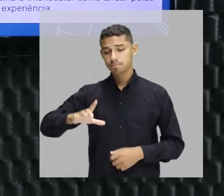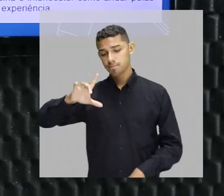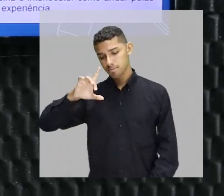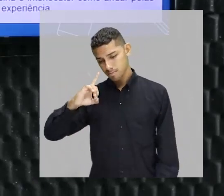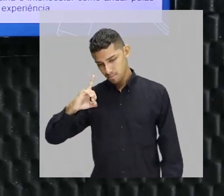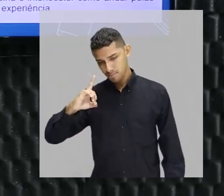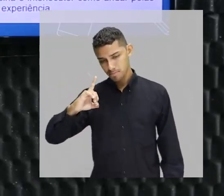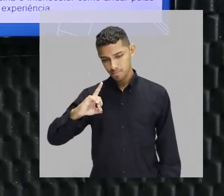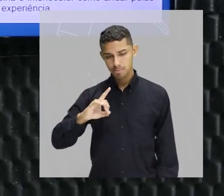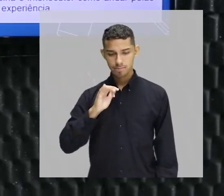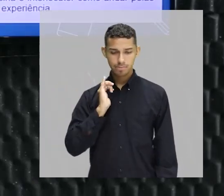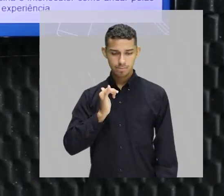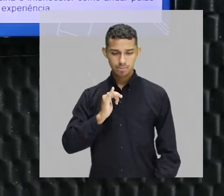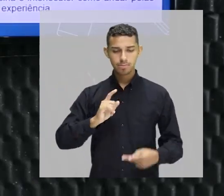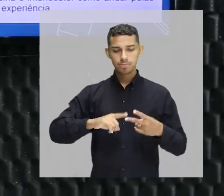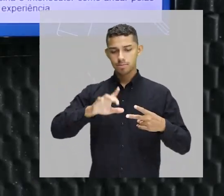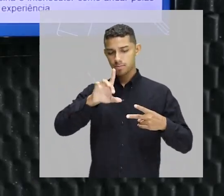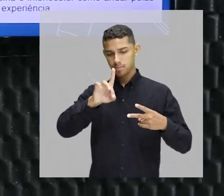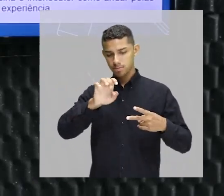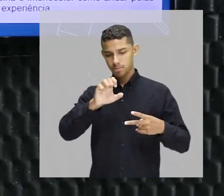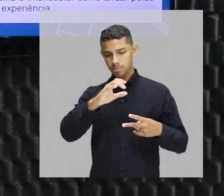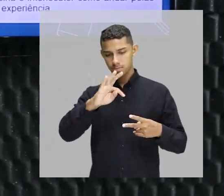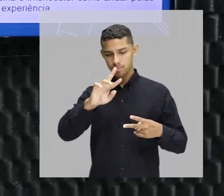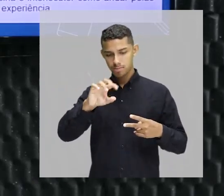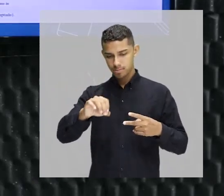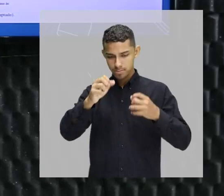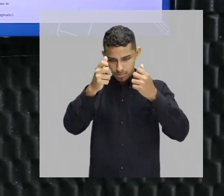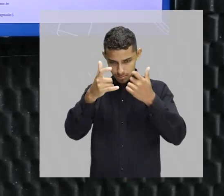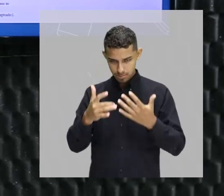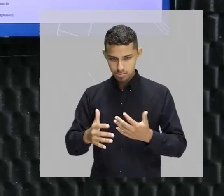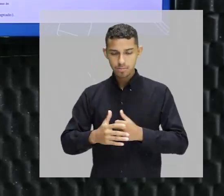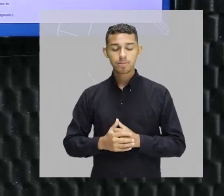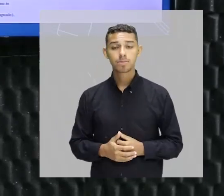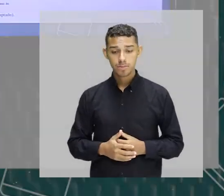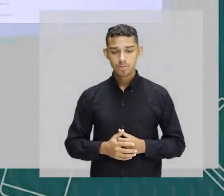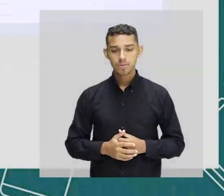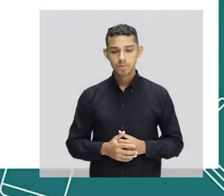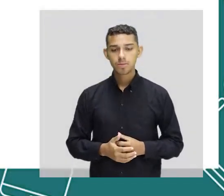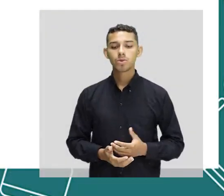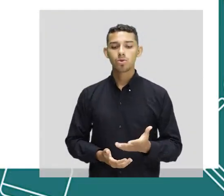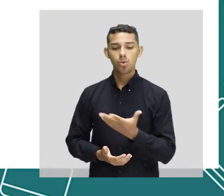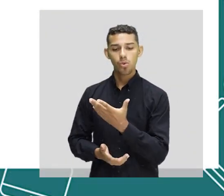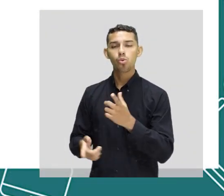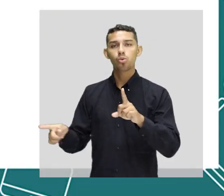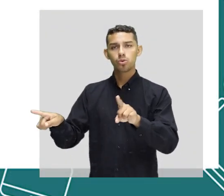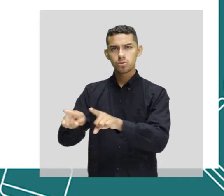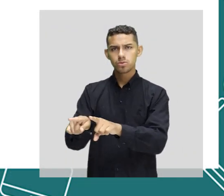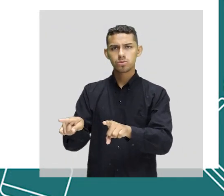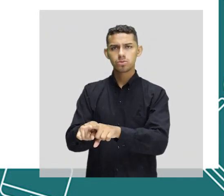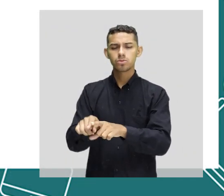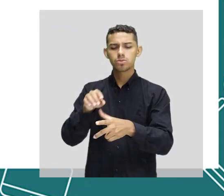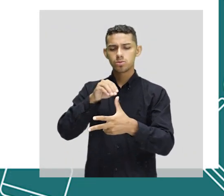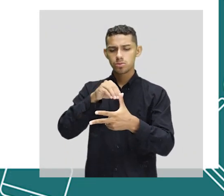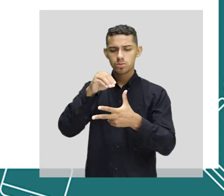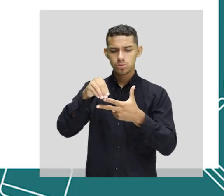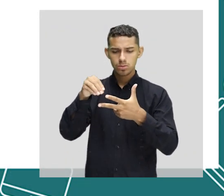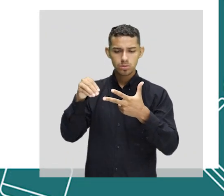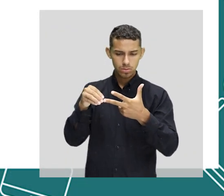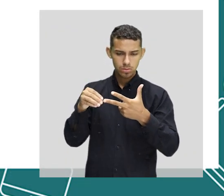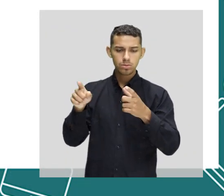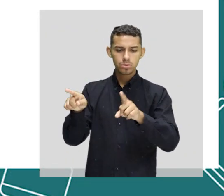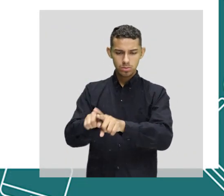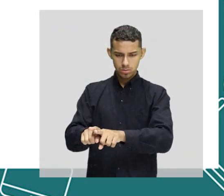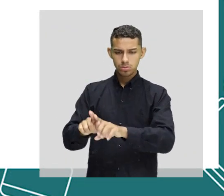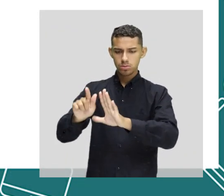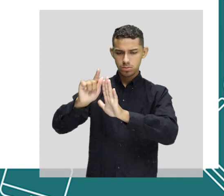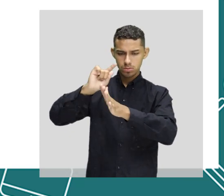narrativo e descritivo. Outra questão do Enem, esse gênero textual é